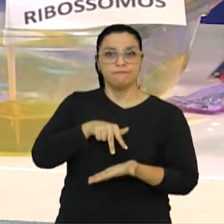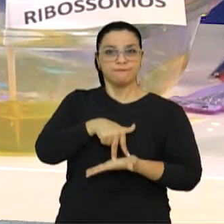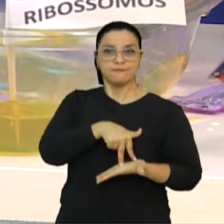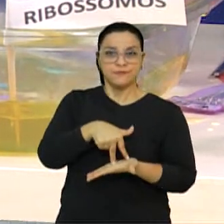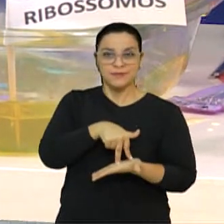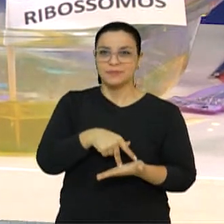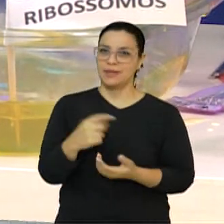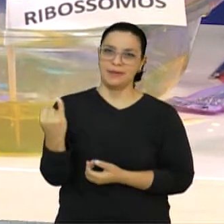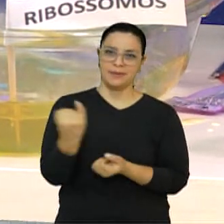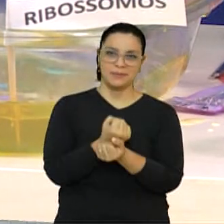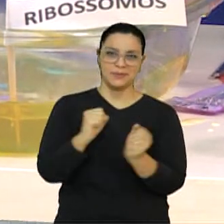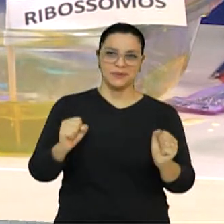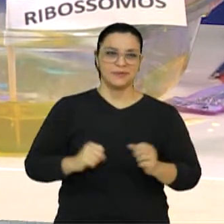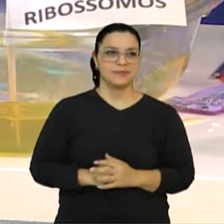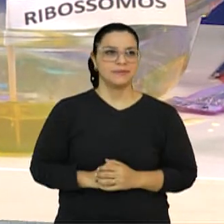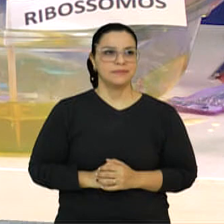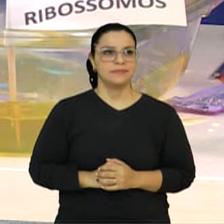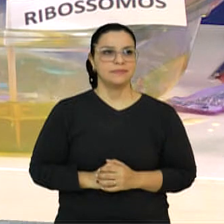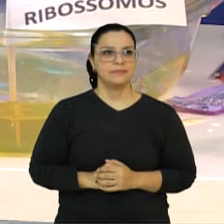isso.